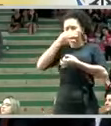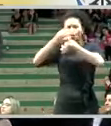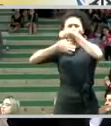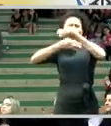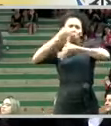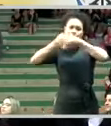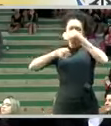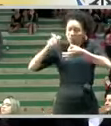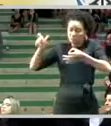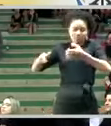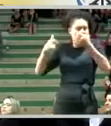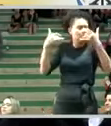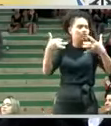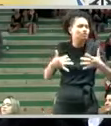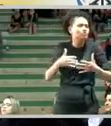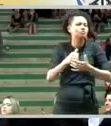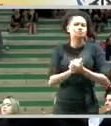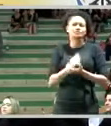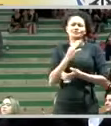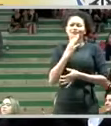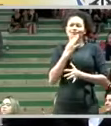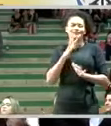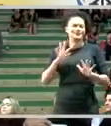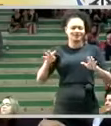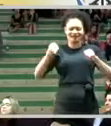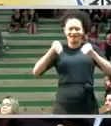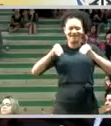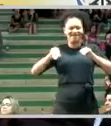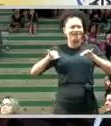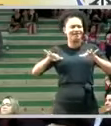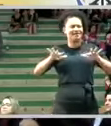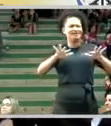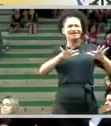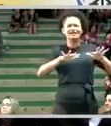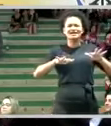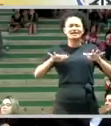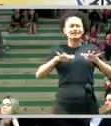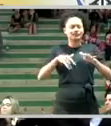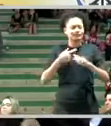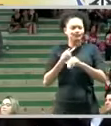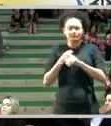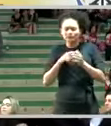dizem que é desconhecida. Está fora do radar.